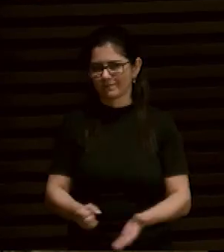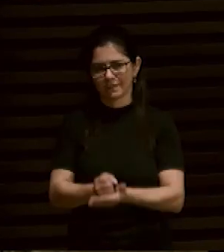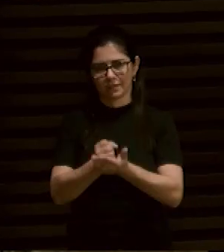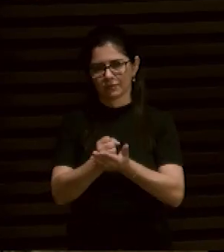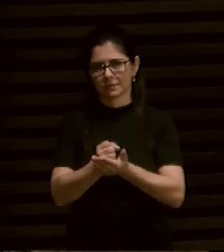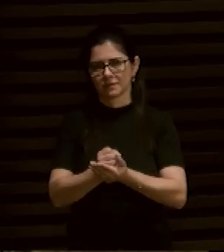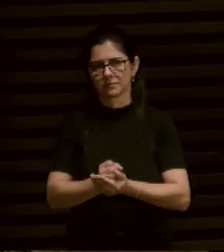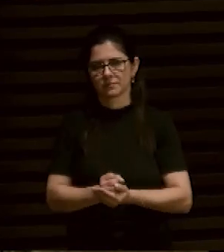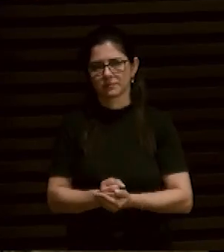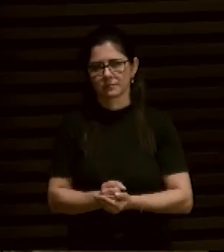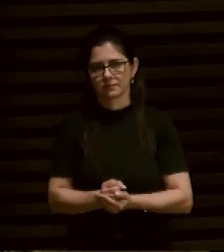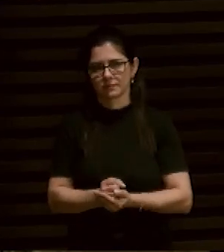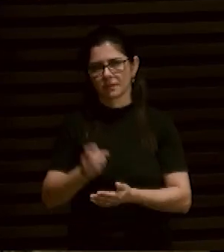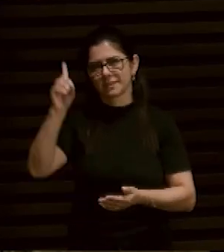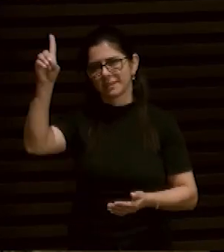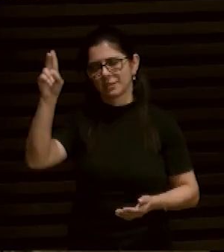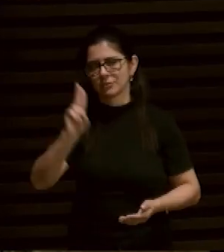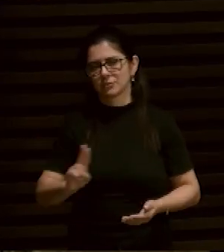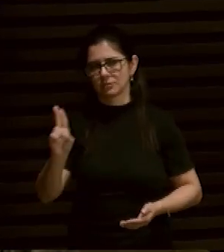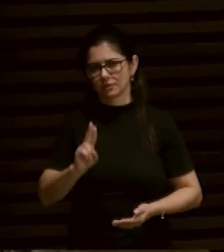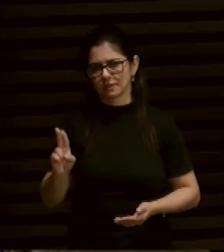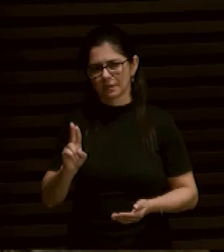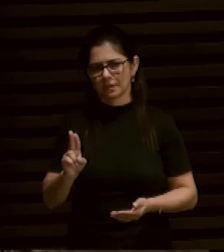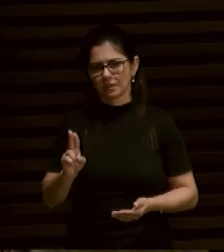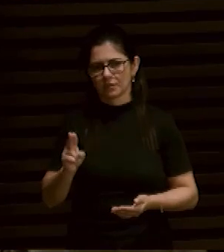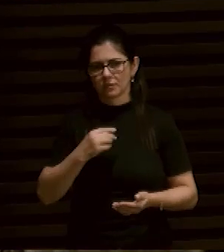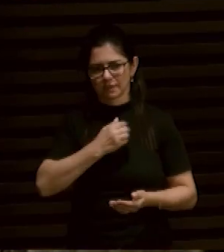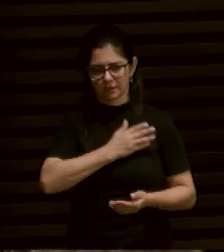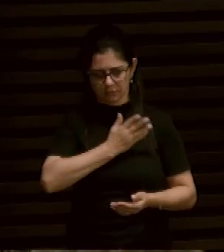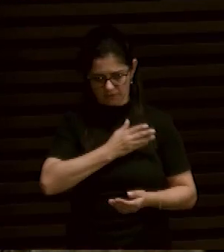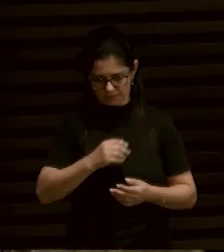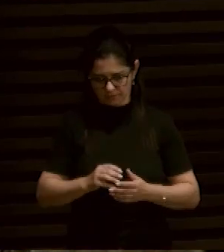Deus. Que Deus nos use para a sua glória. Vamos orar?